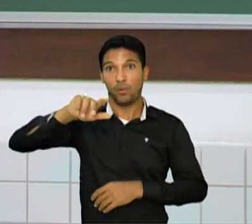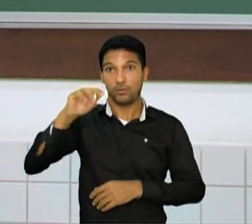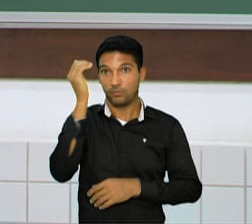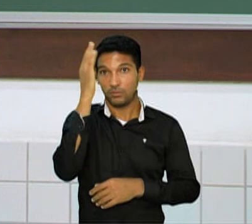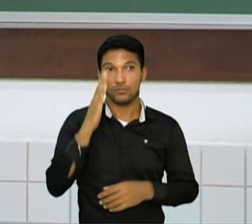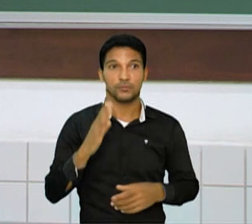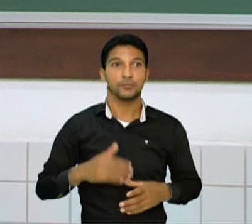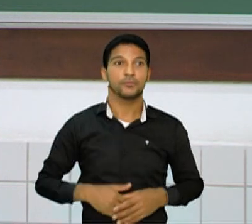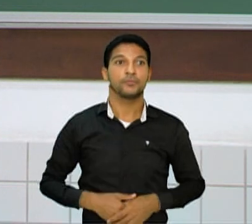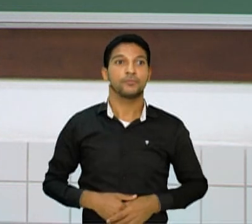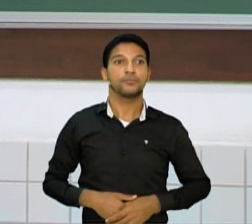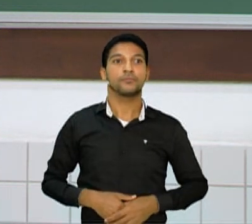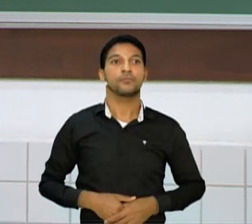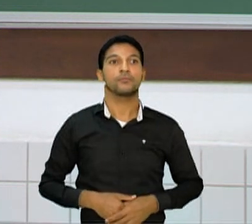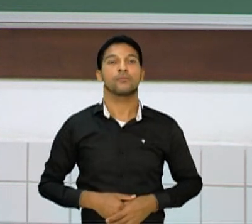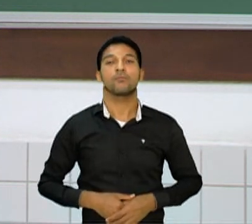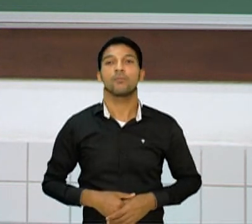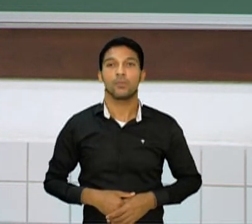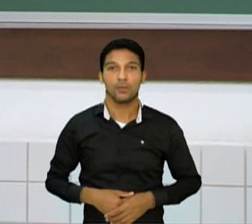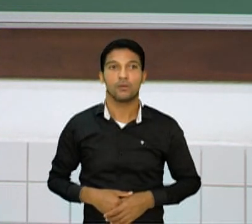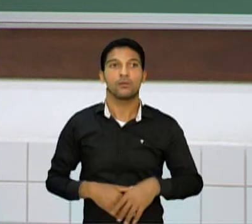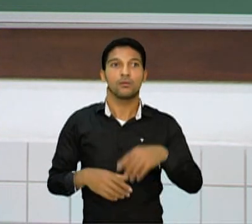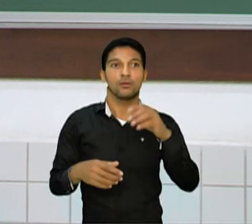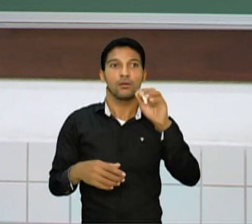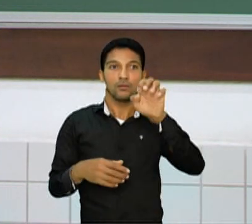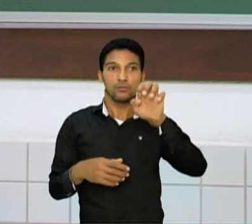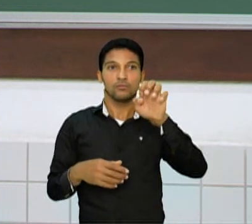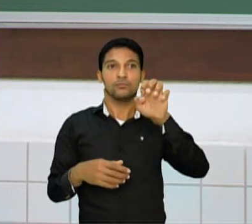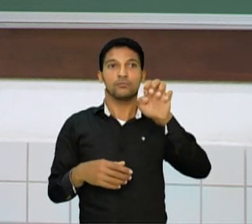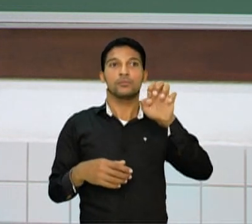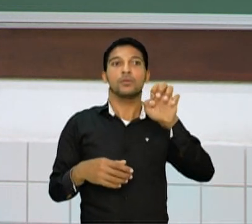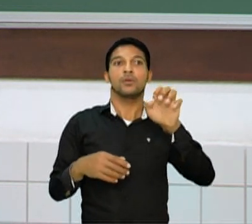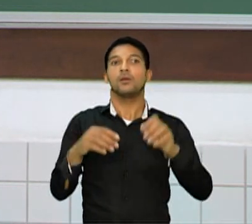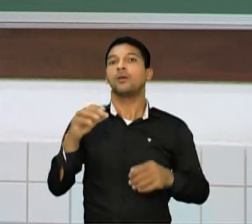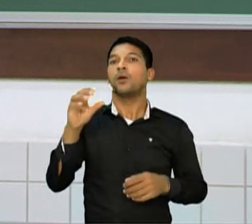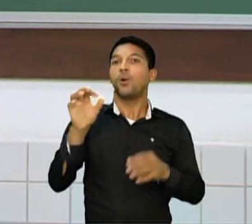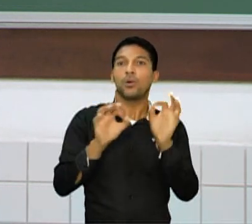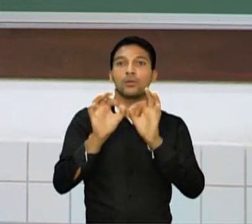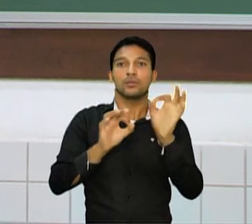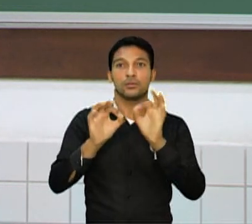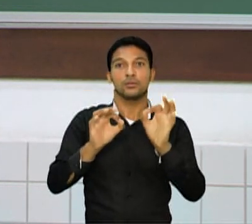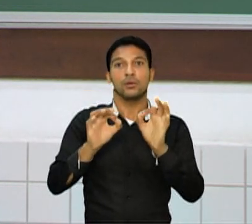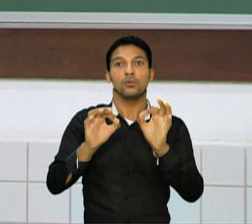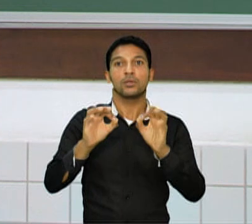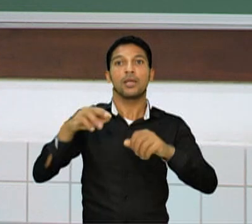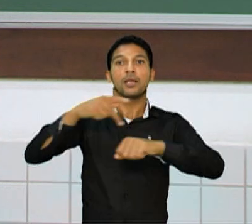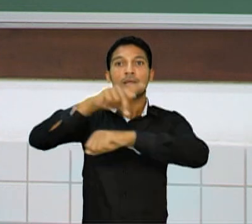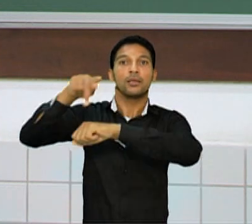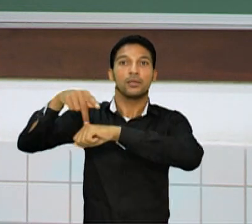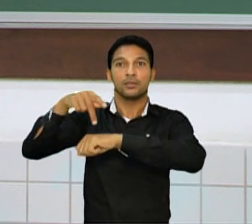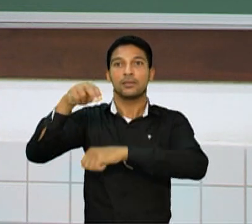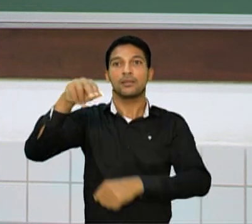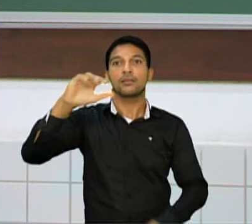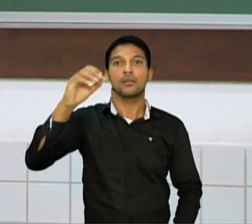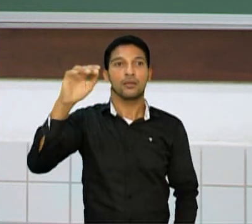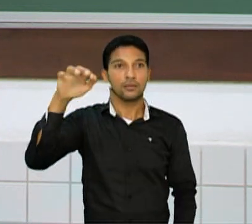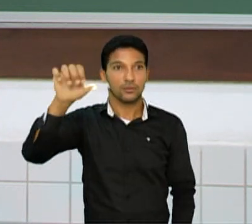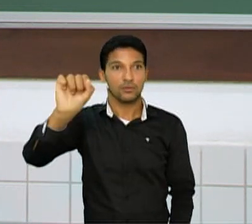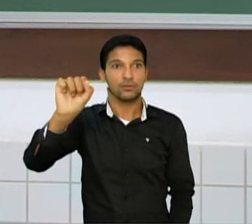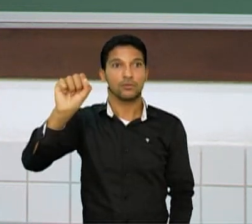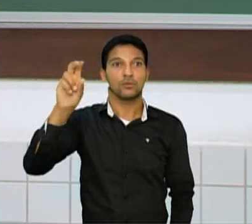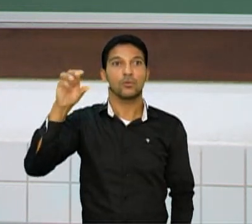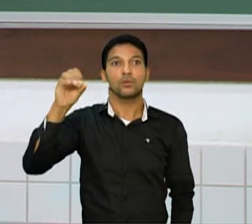também está pertinente e ligado ao Banco Mundial, e ele tem como principal finalidade emprestar dinheiro aos